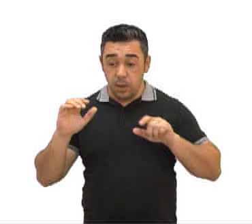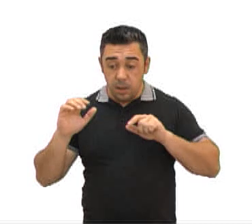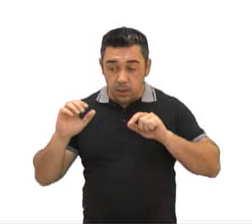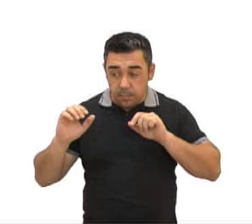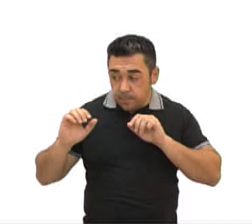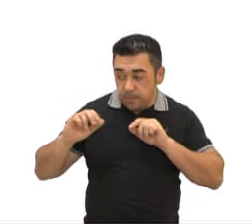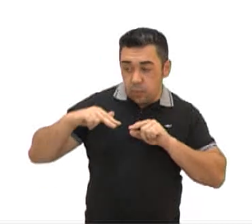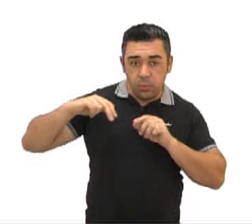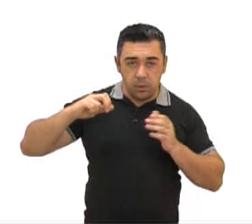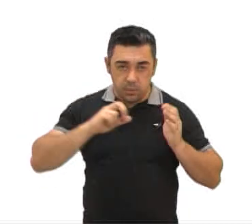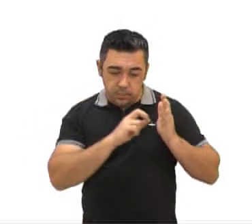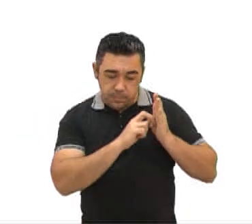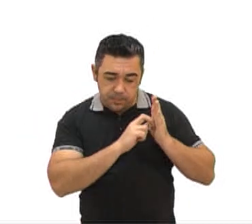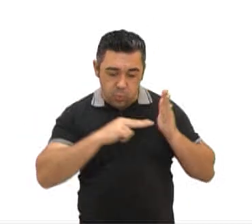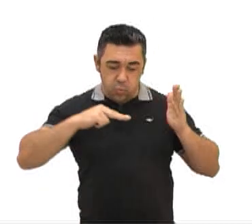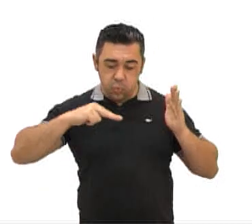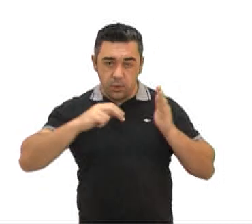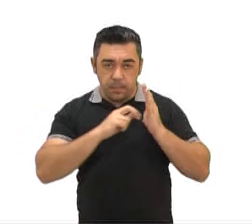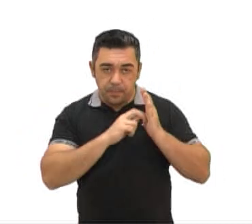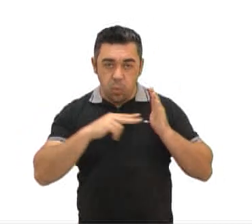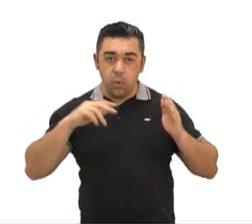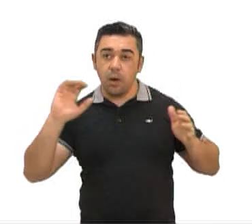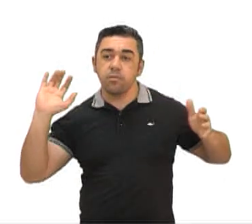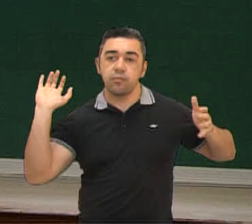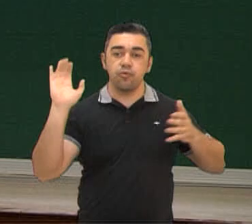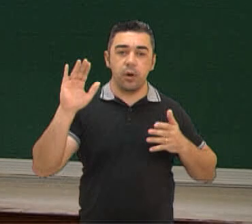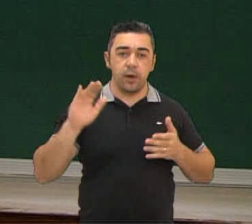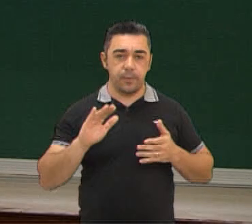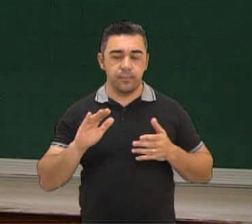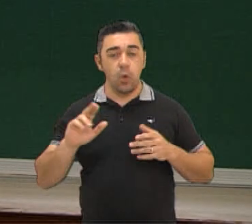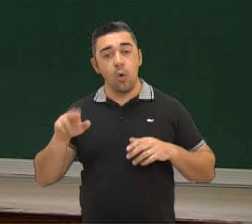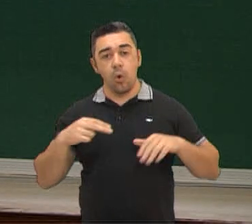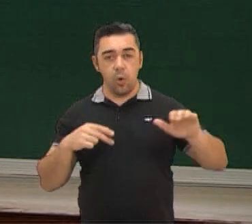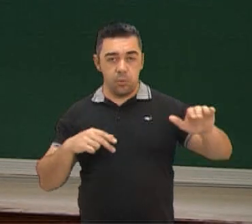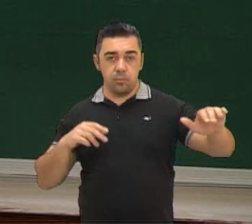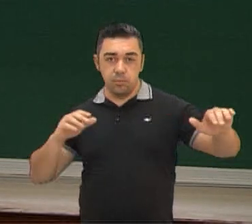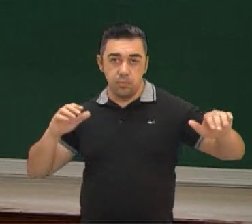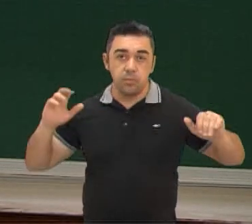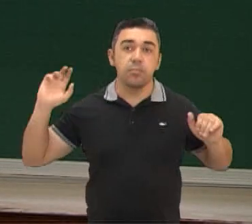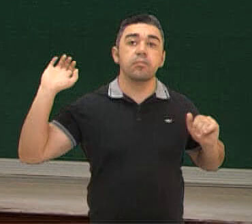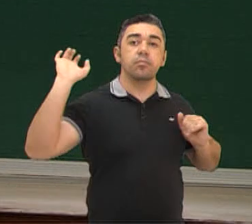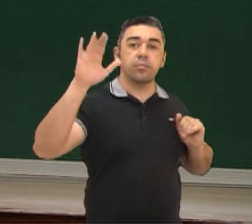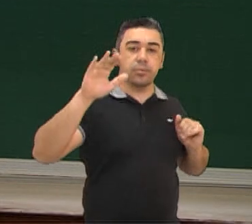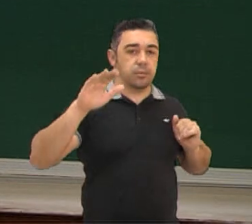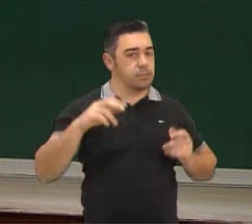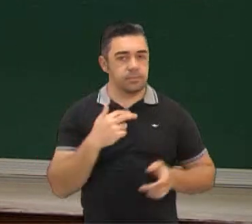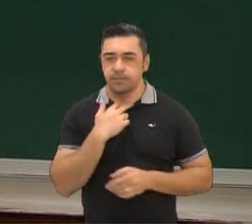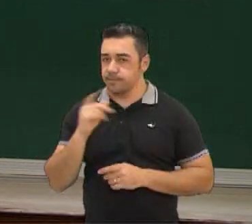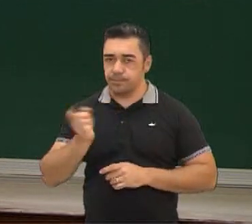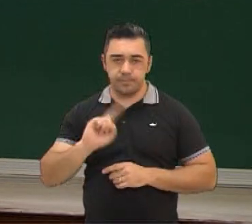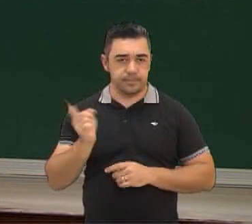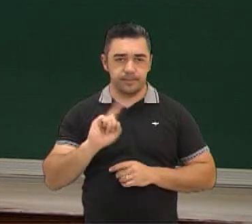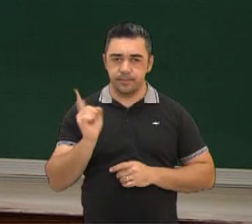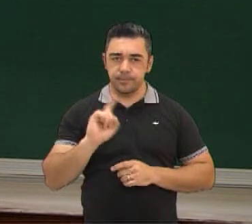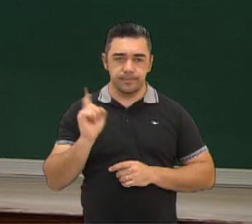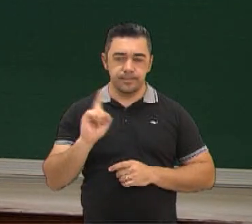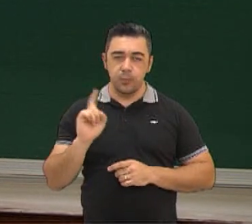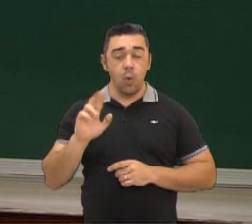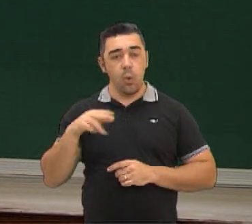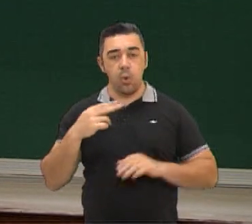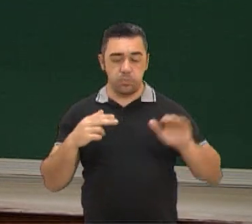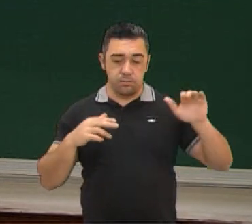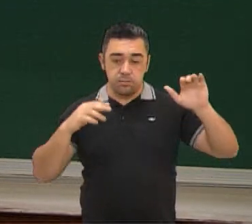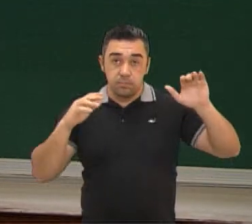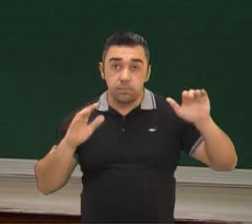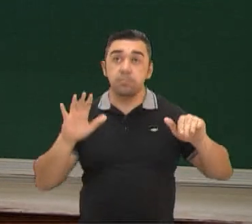ou apoiar-se em outro jogador. Pôr a mão no ombro do jogador da frente e usar ele como apoio para ir mais alto